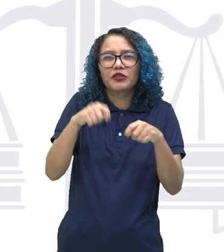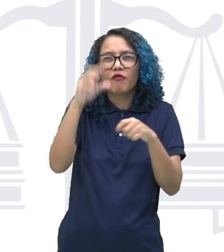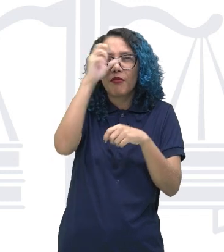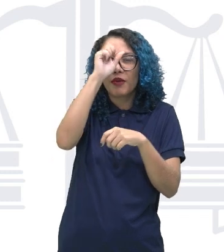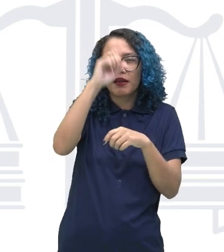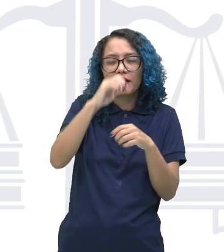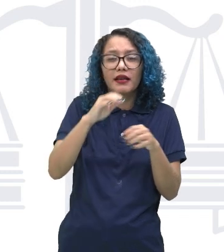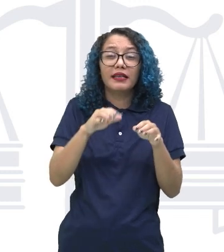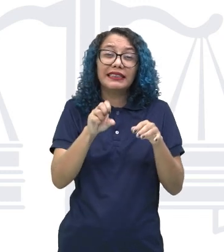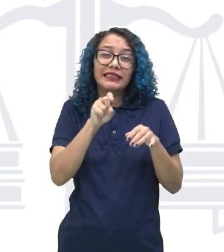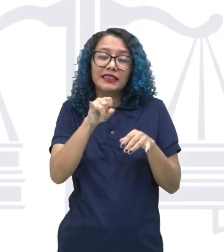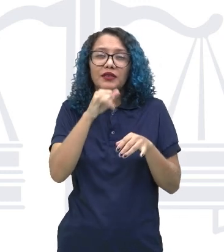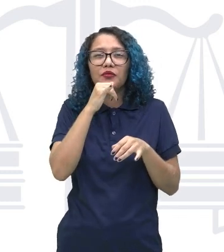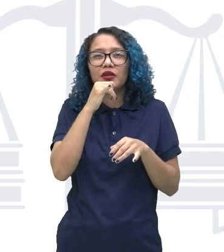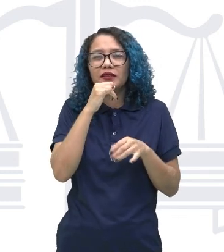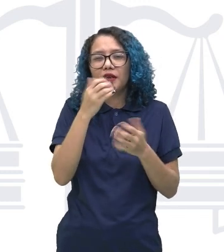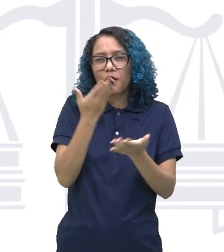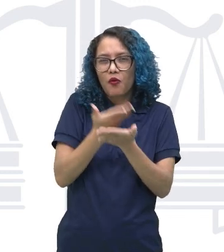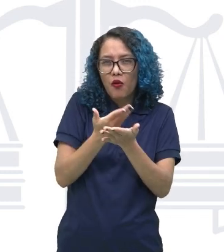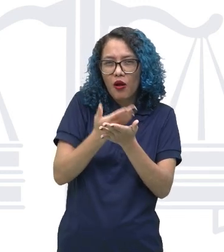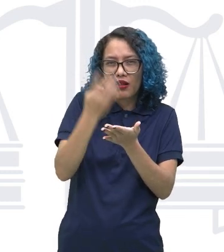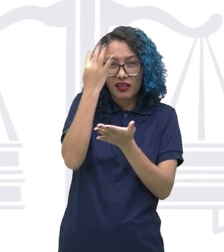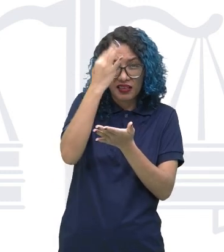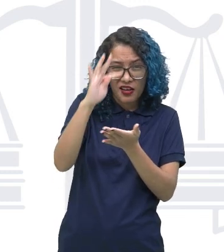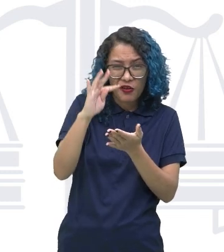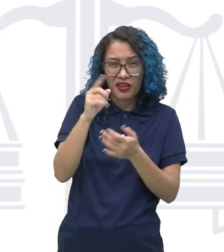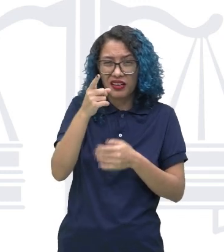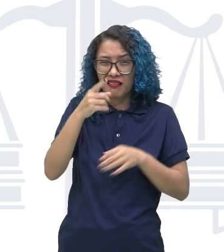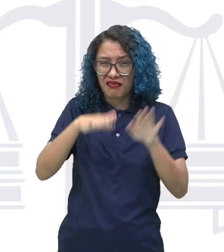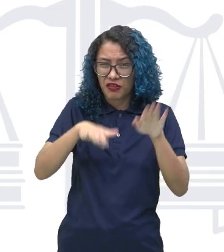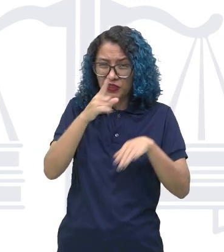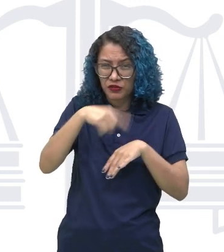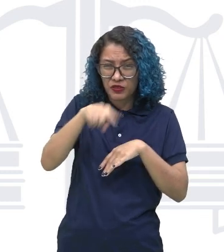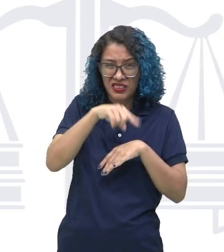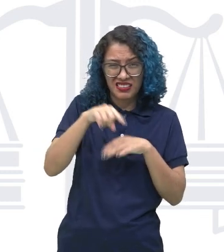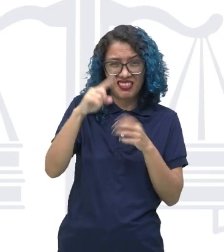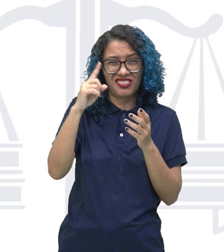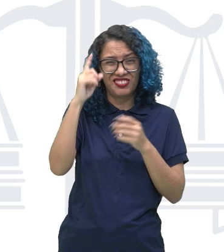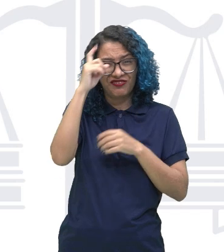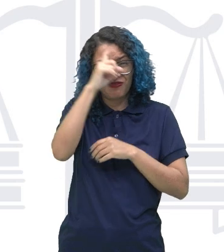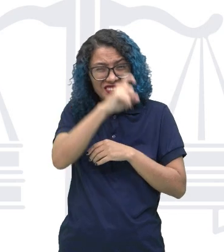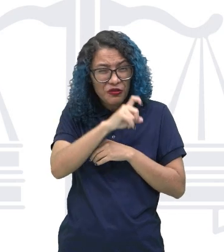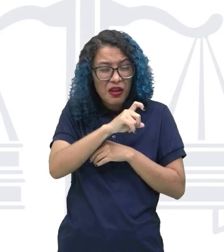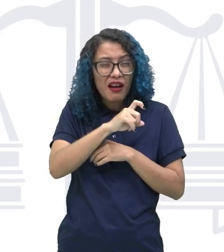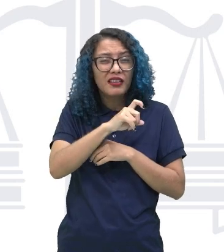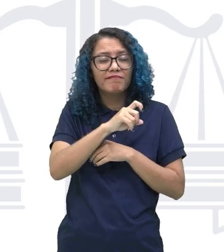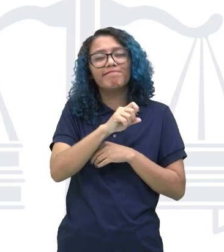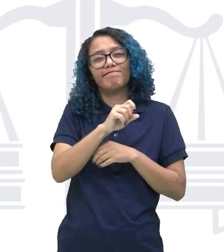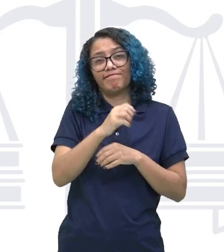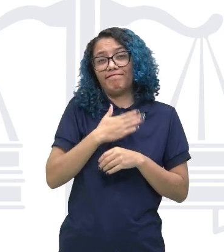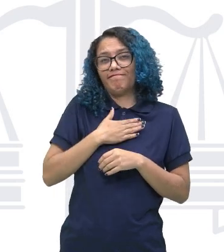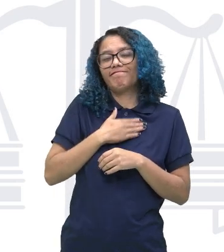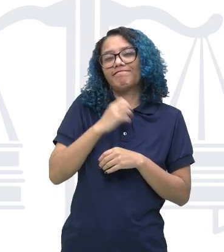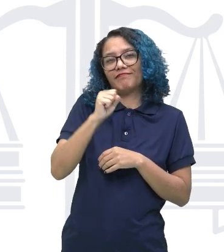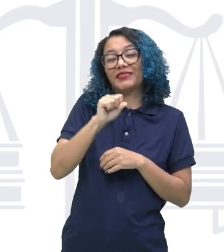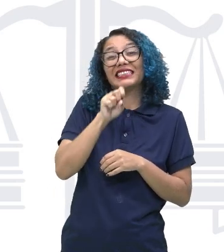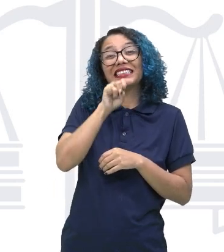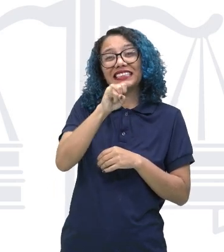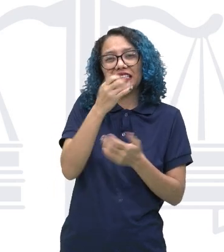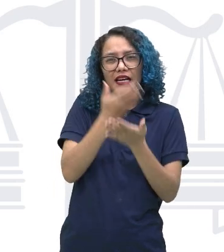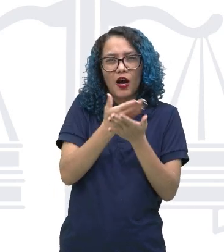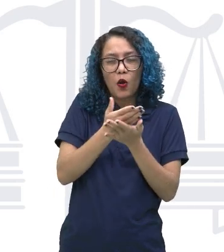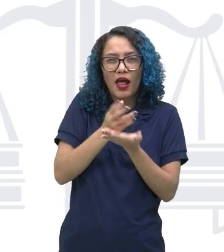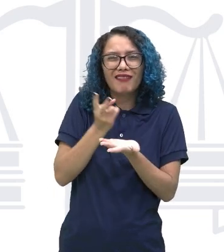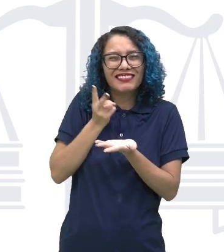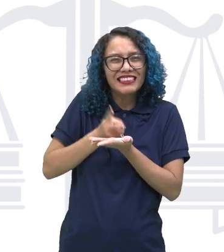muito teóricas, elas traziam uma certa dificuldade? Para mim, trazia. Por quê? Eu acabava, se a aula fosse muito teórica,